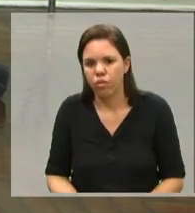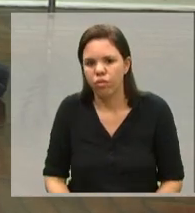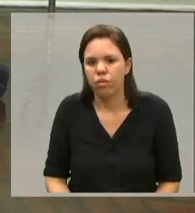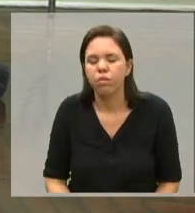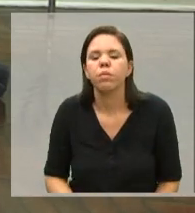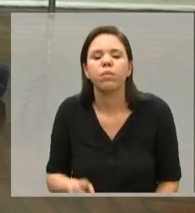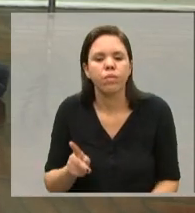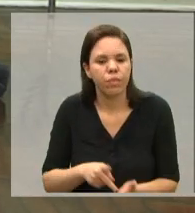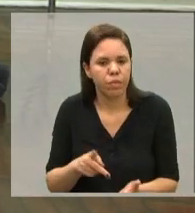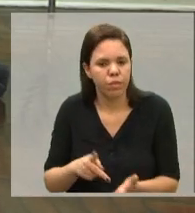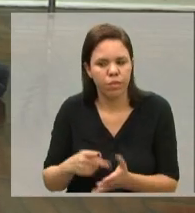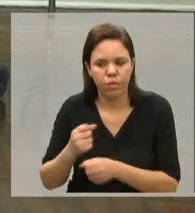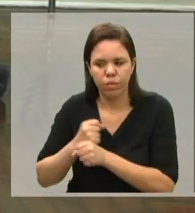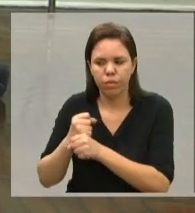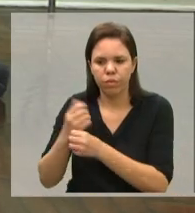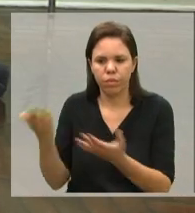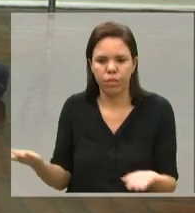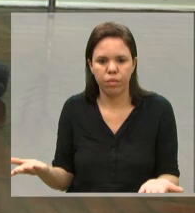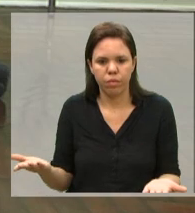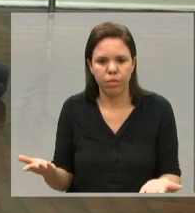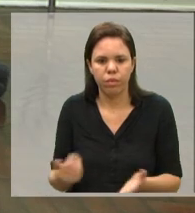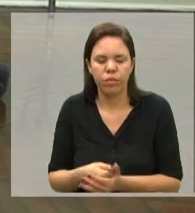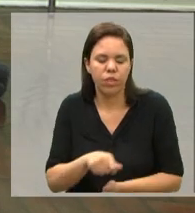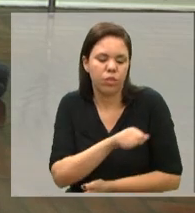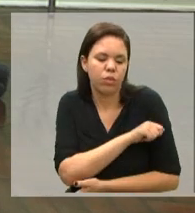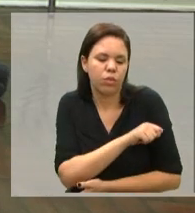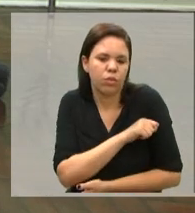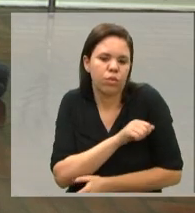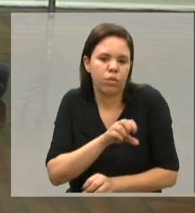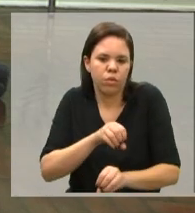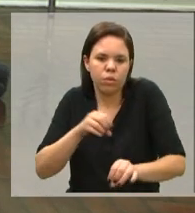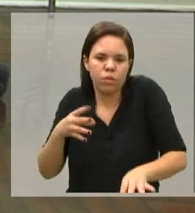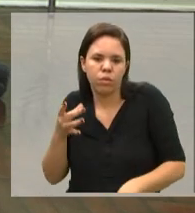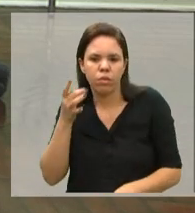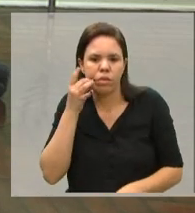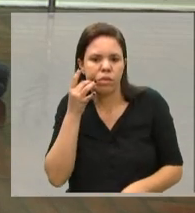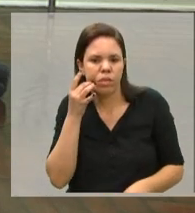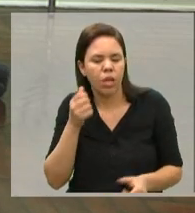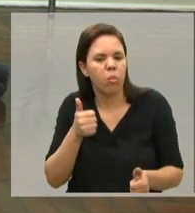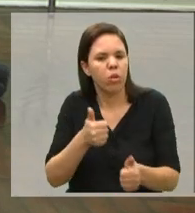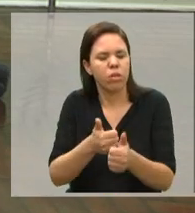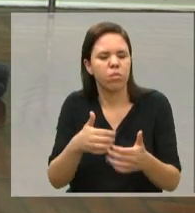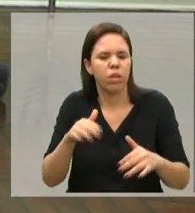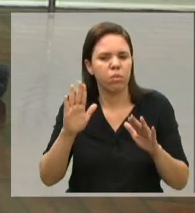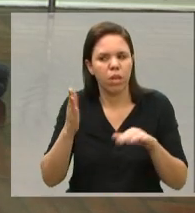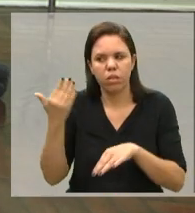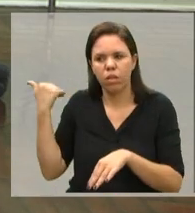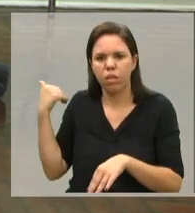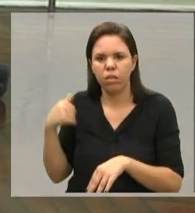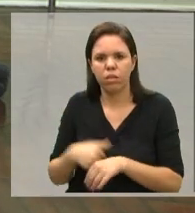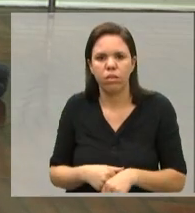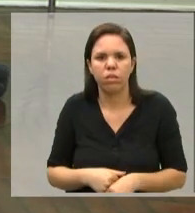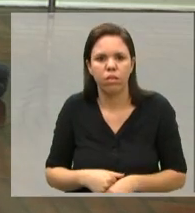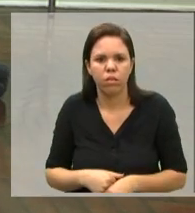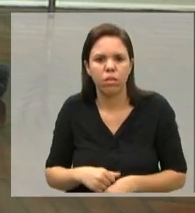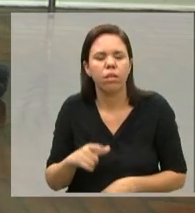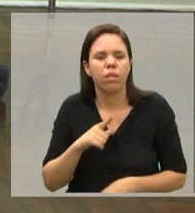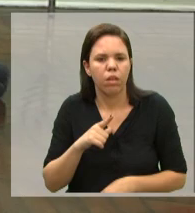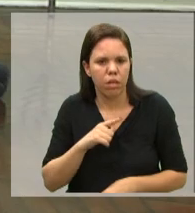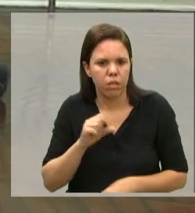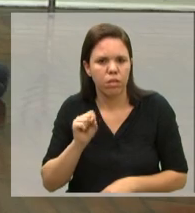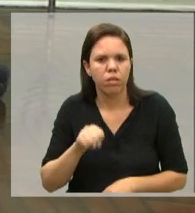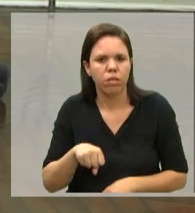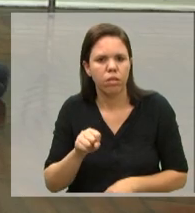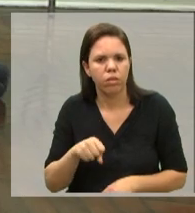na verdade, nos últimos anos, o perfil do aluno do EAD do presencial tem se aproximado mais do que anteriormente. A gente ainda tem um público